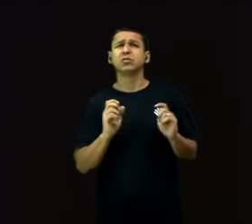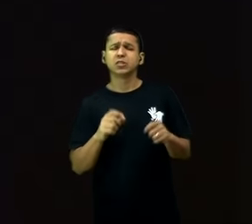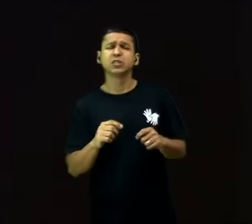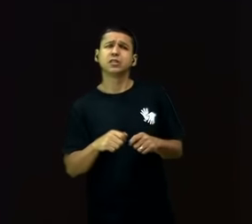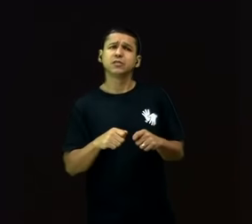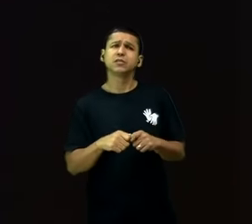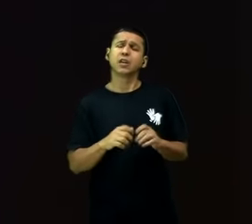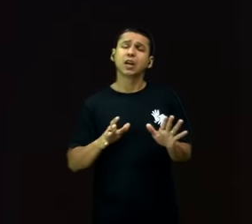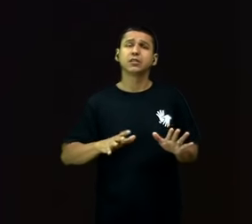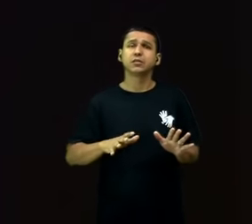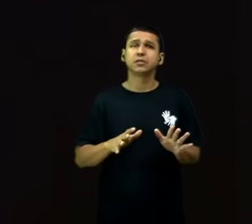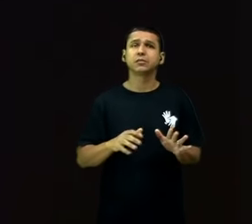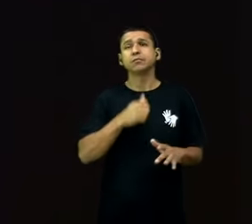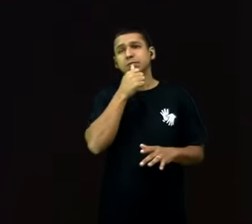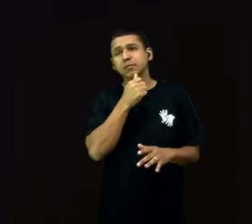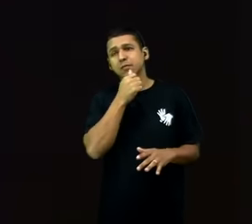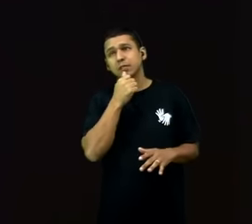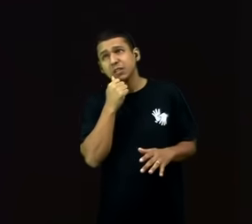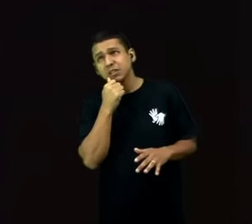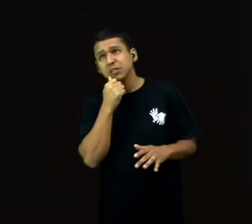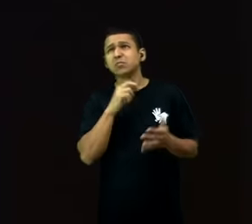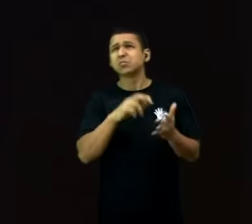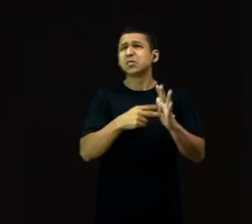afinal de contas, isso é sacrifício, é fazer morrer.